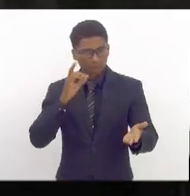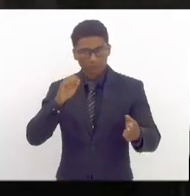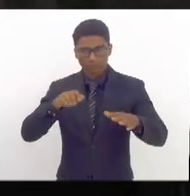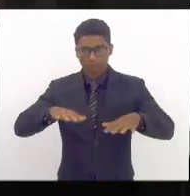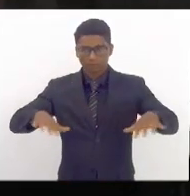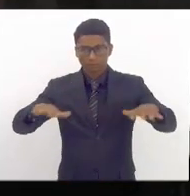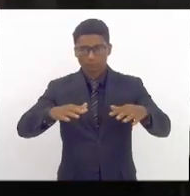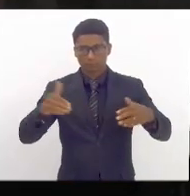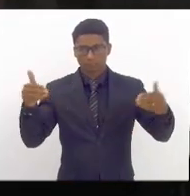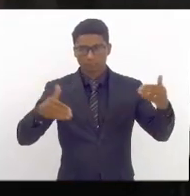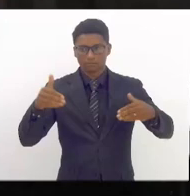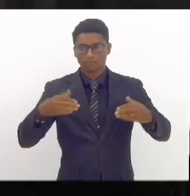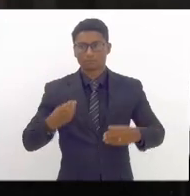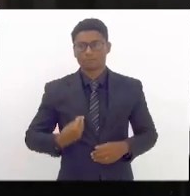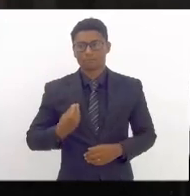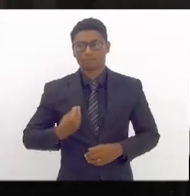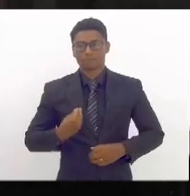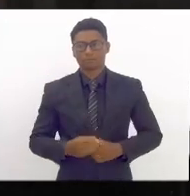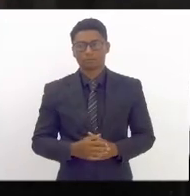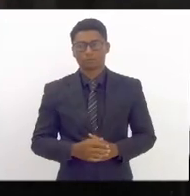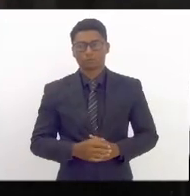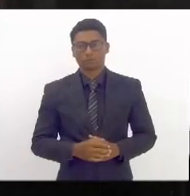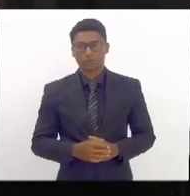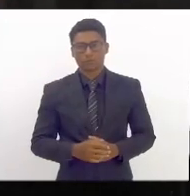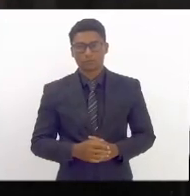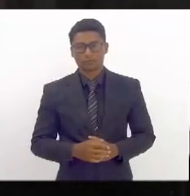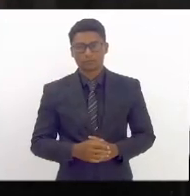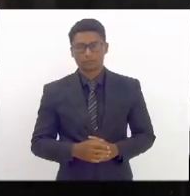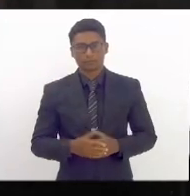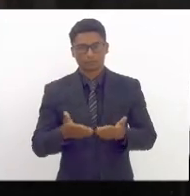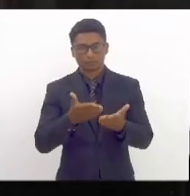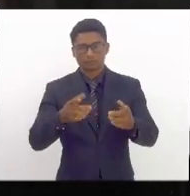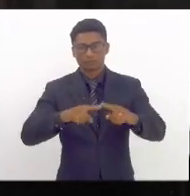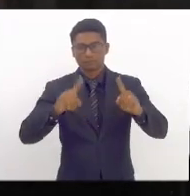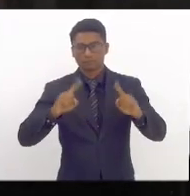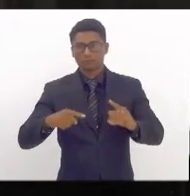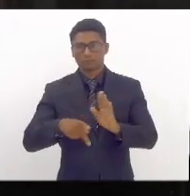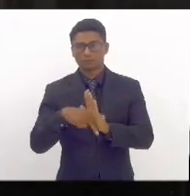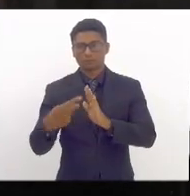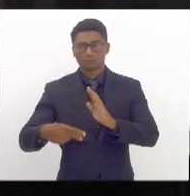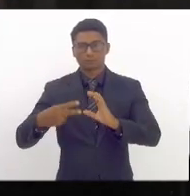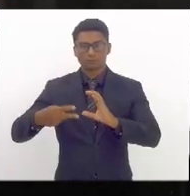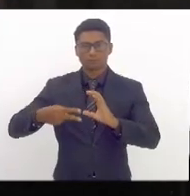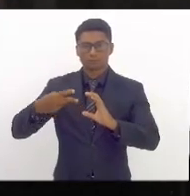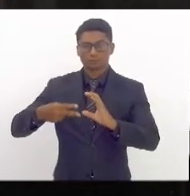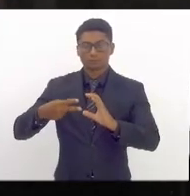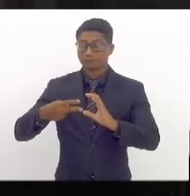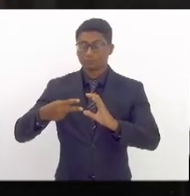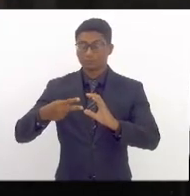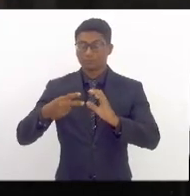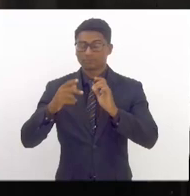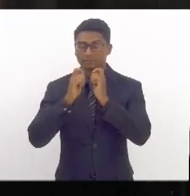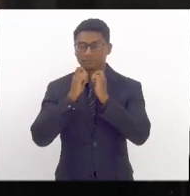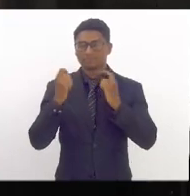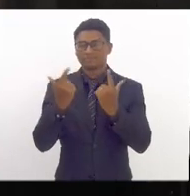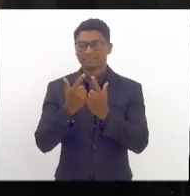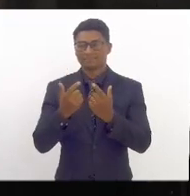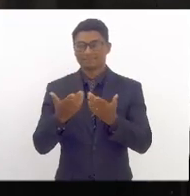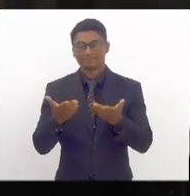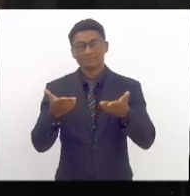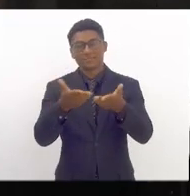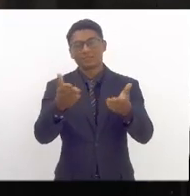senhores deputados presentes, servidores da casa, funcionários, aqueles que nos